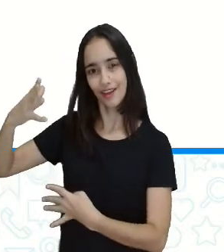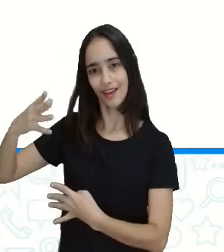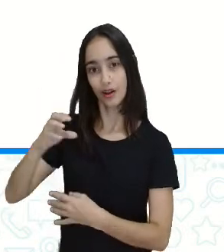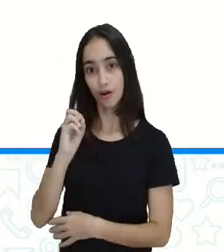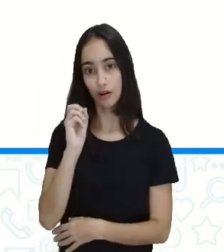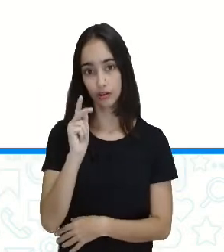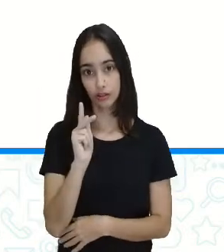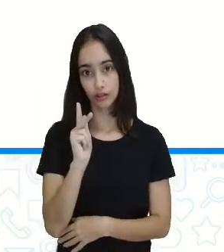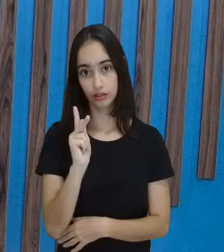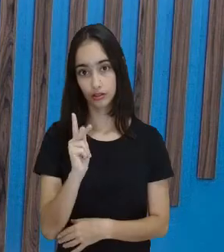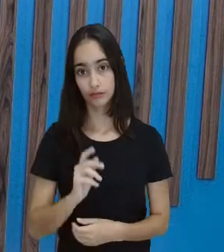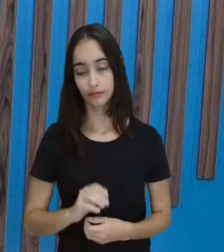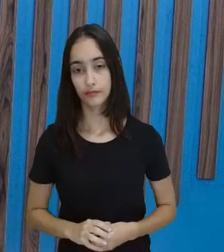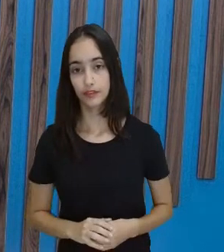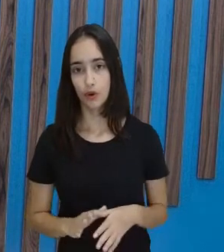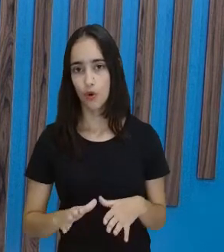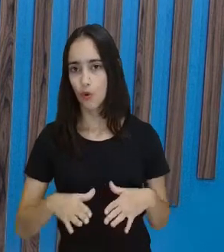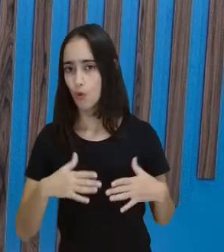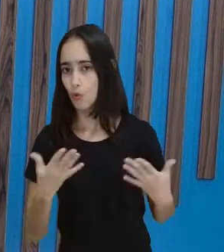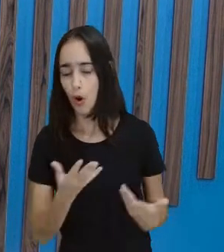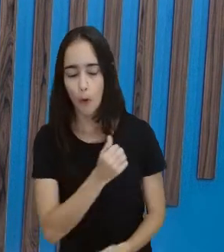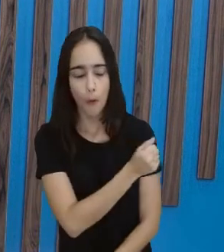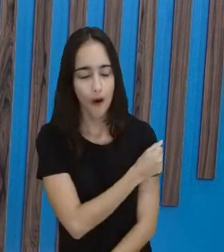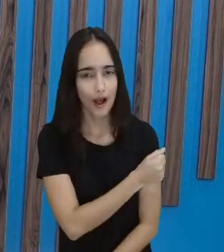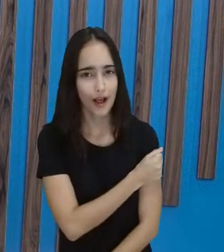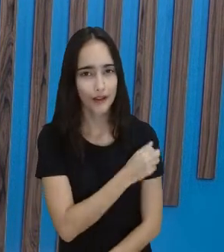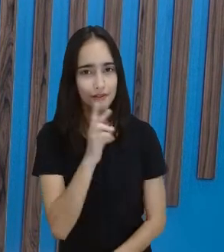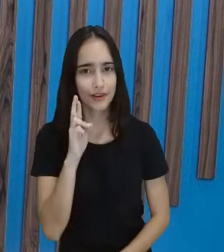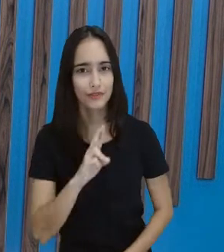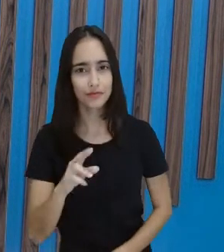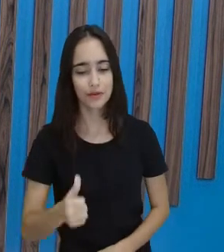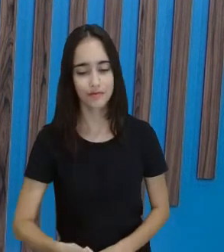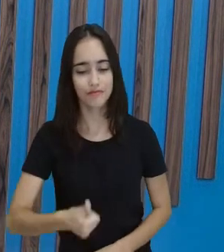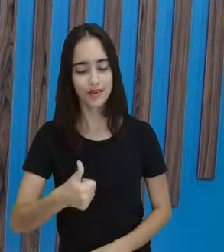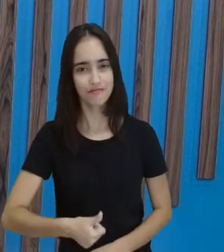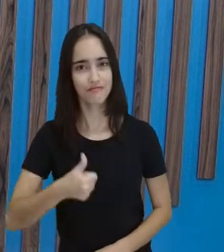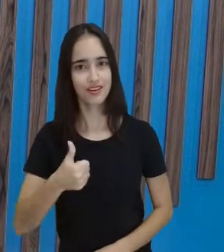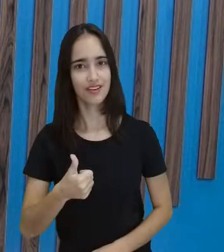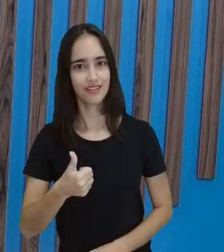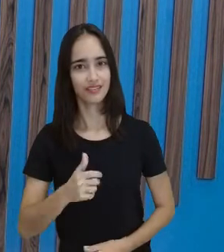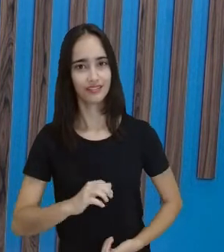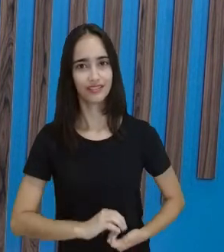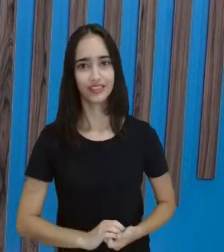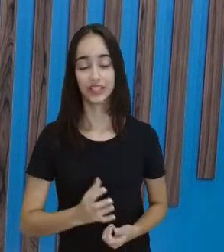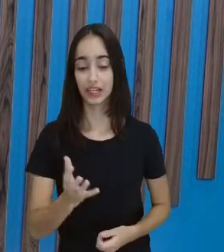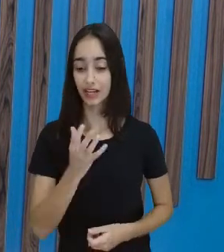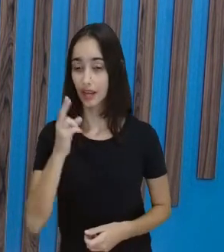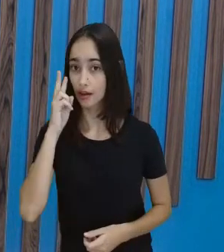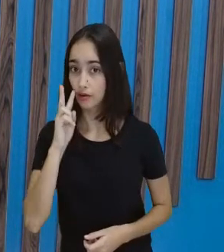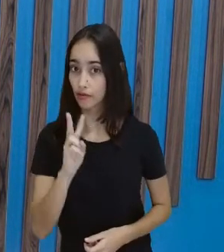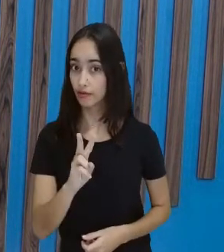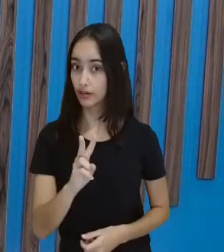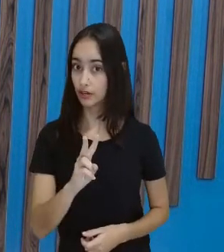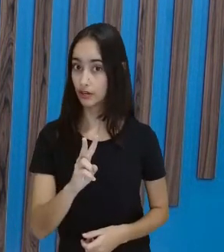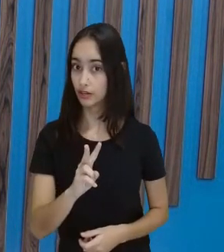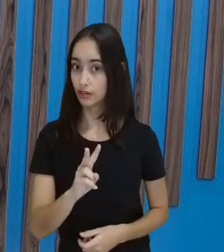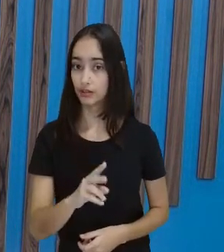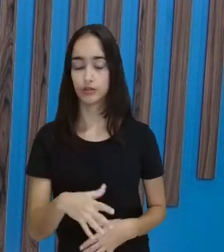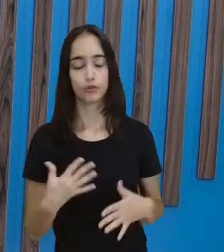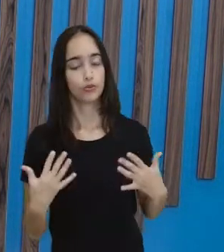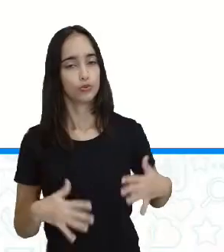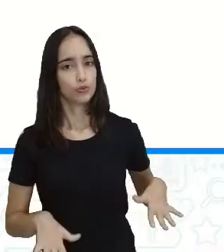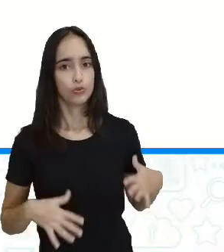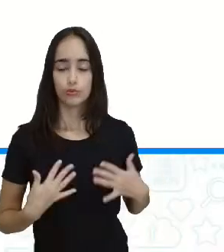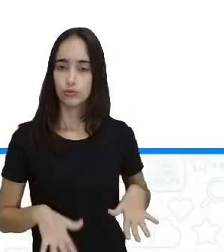Isabela, quem é que vai responder primeiro no chat? Eu vou dar um tempo para ver vocês também respondendo, viu? Quero ver quem vai responder esse desafio final.